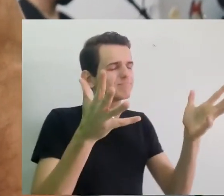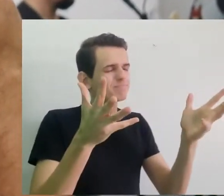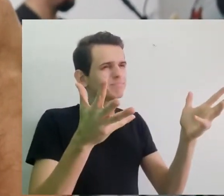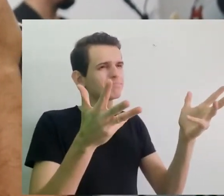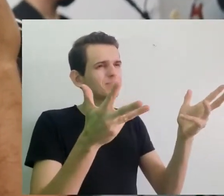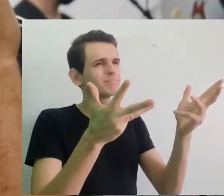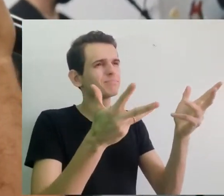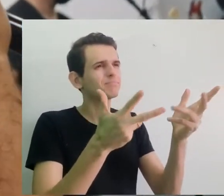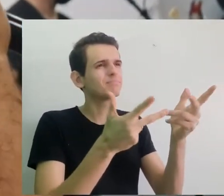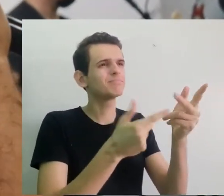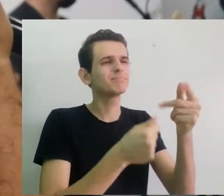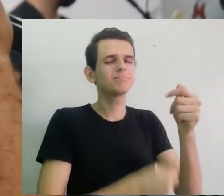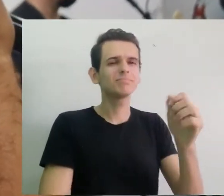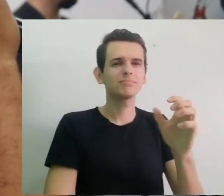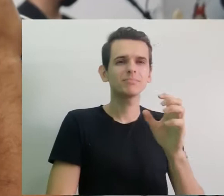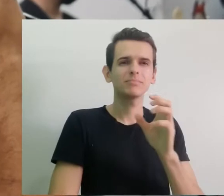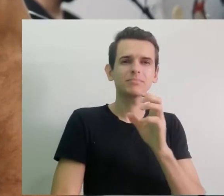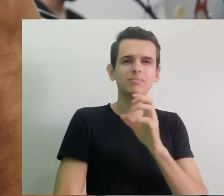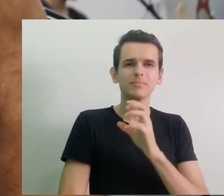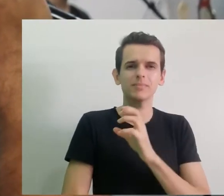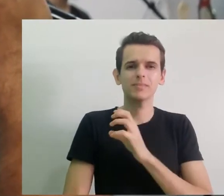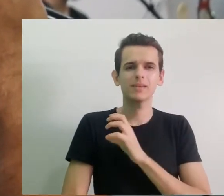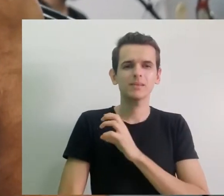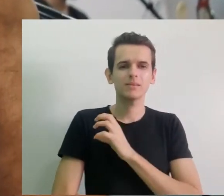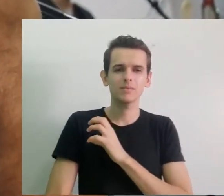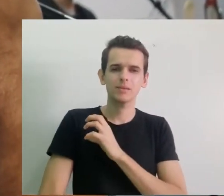as maravilhas de